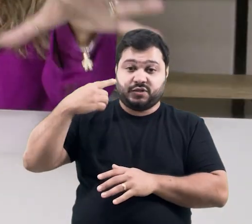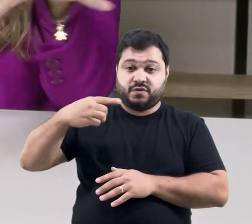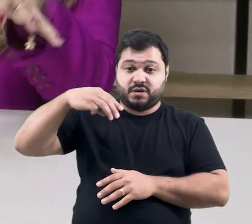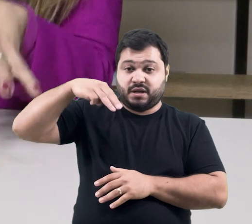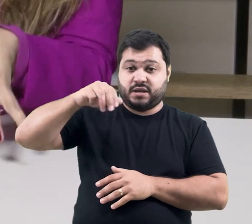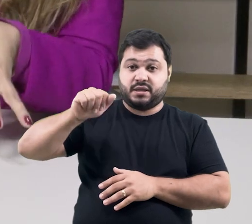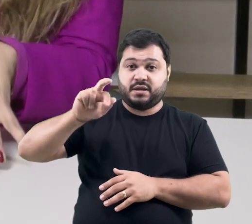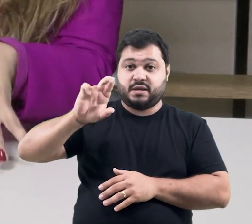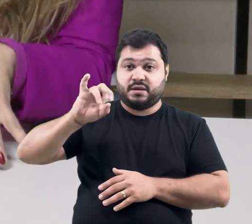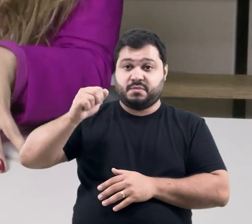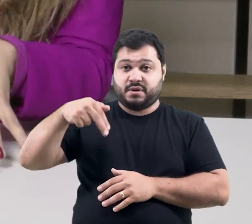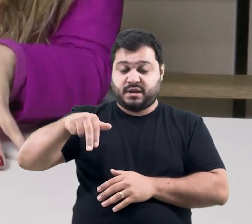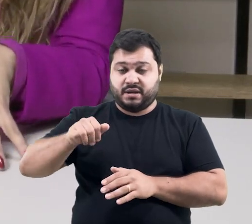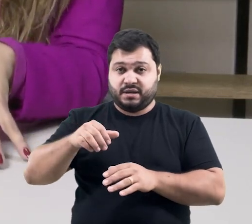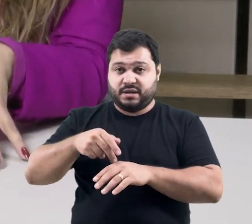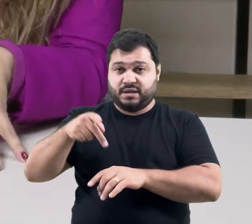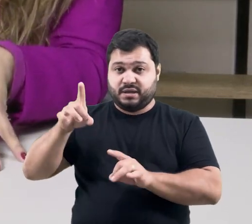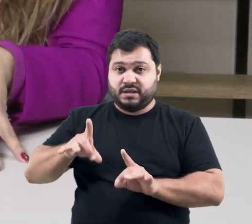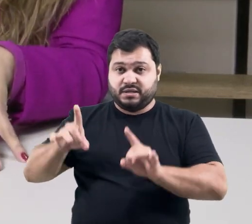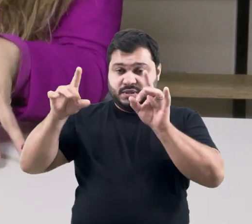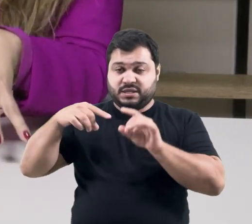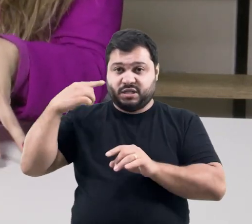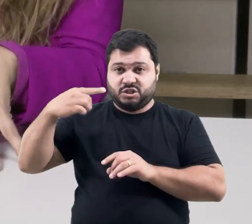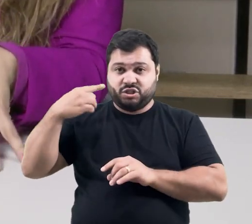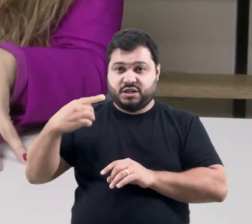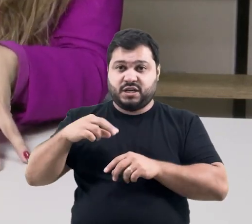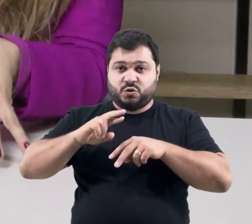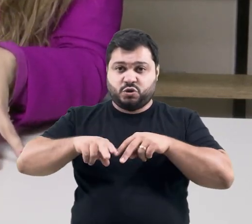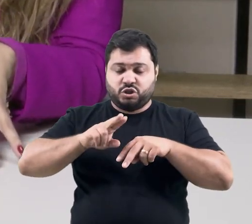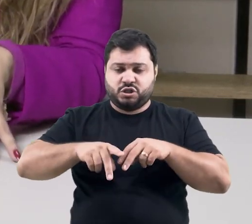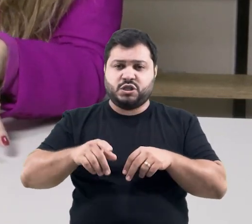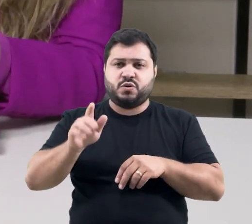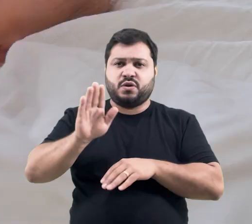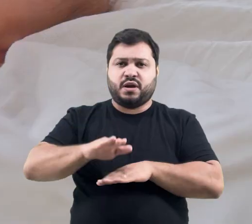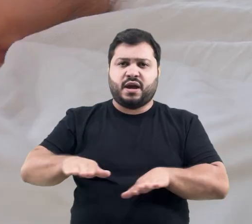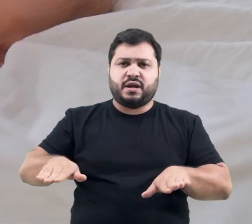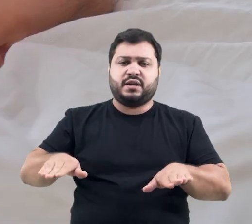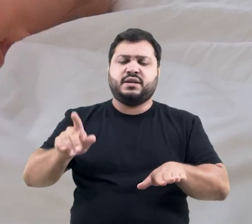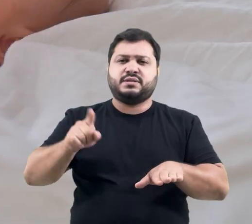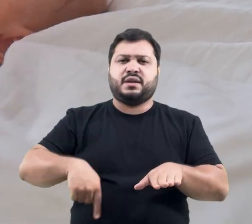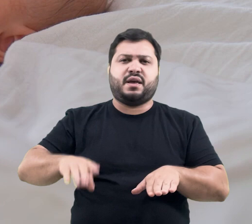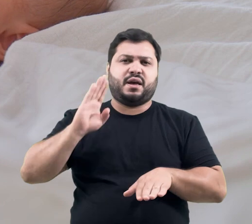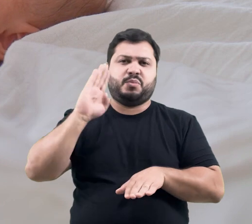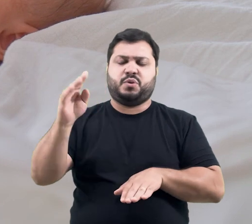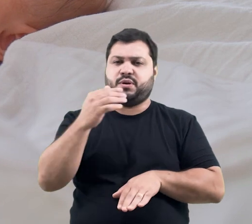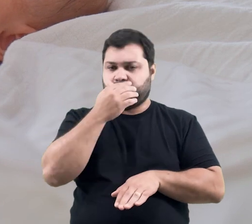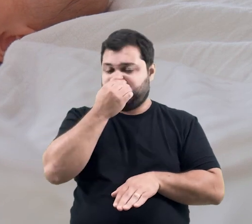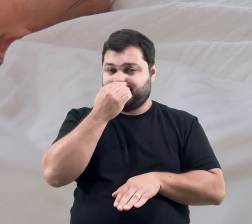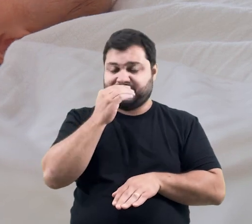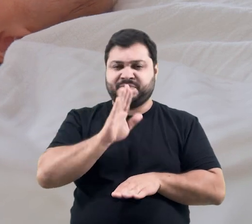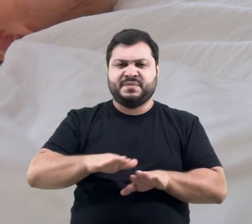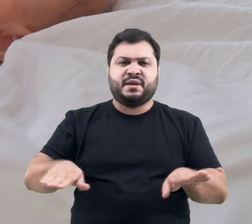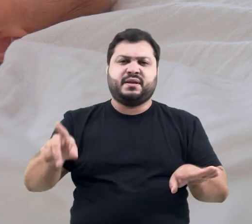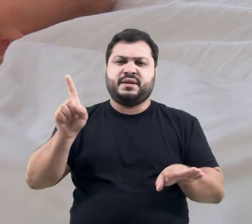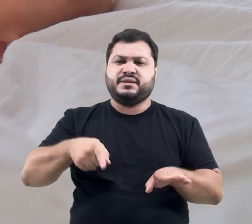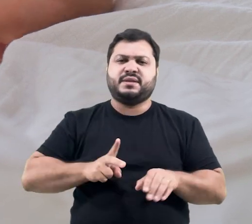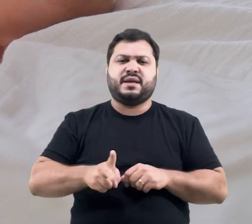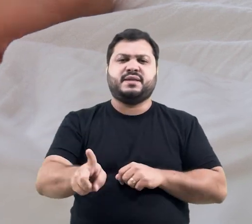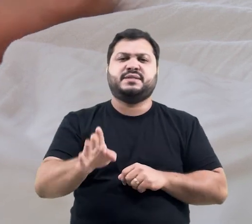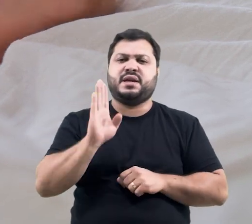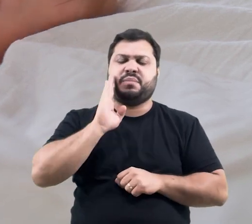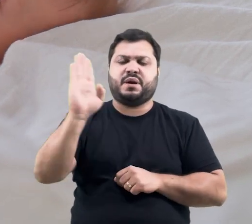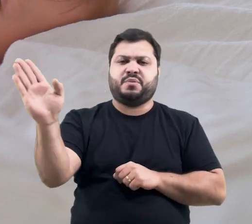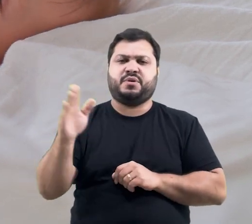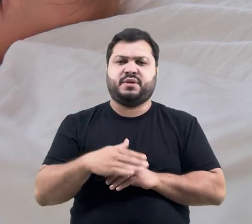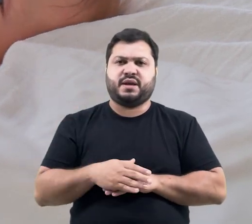Segundo a advogada Mariana Covre, especialista em direito de gênero, a criança é a prioridade. A criança